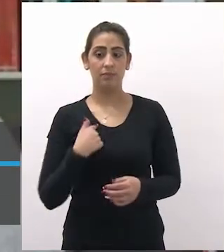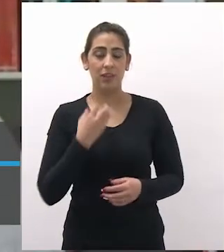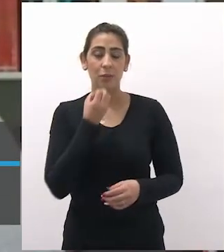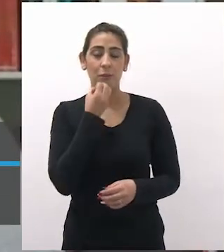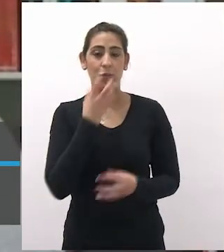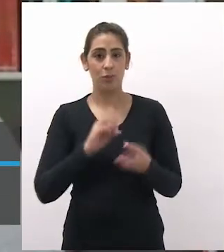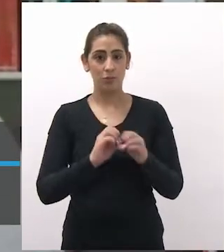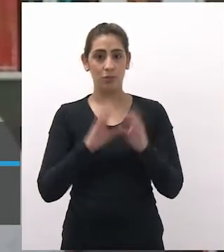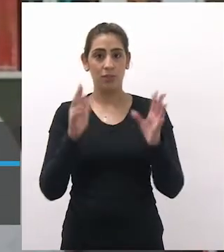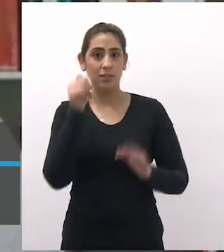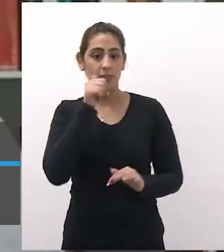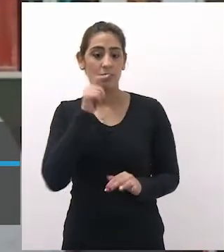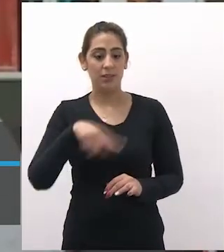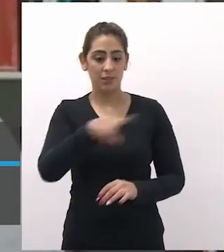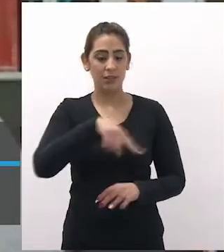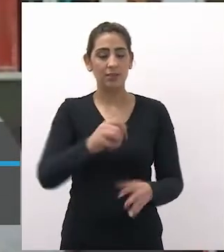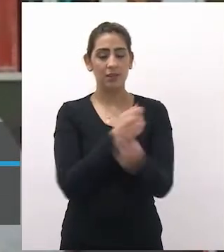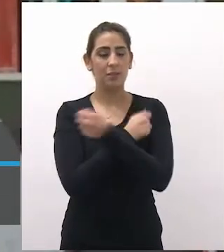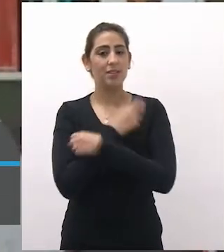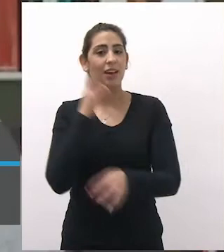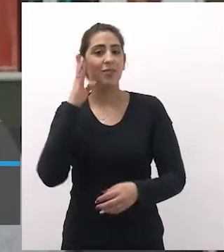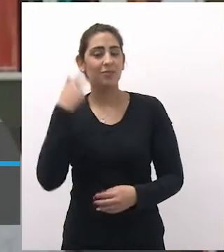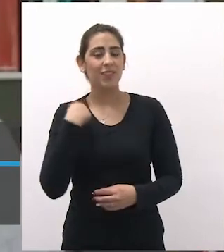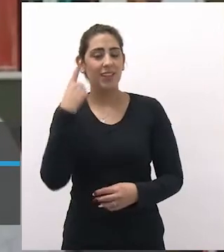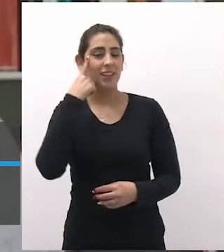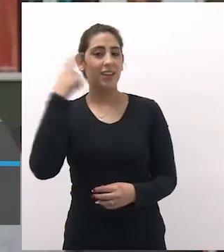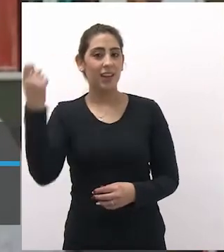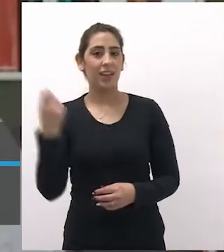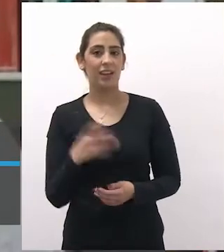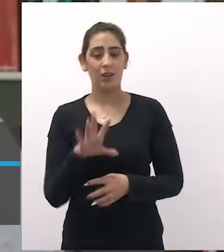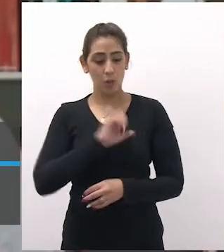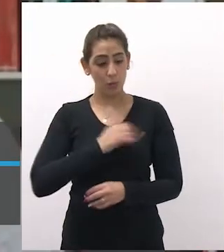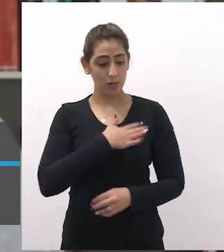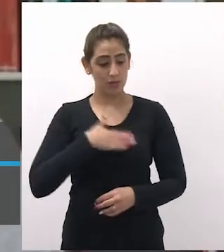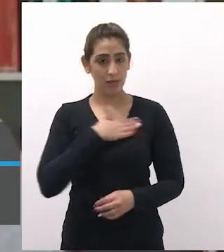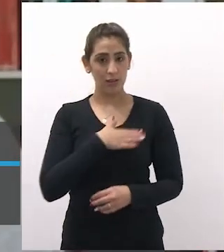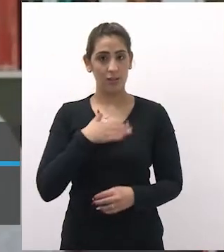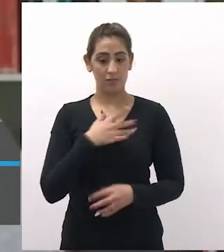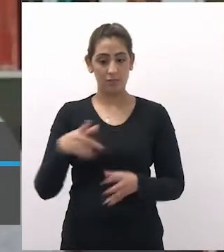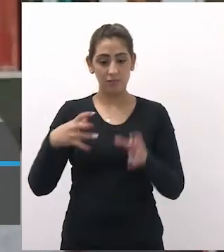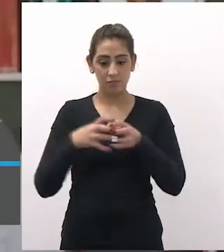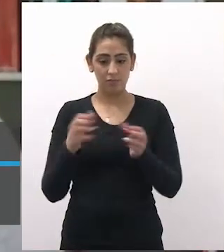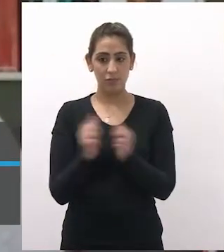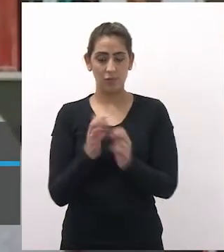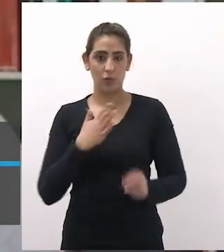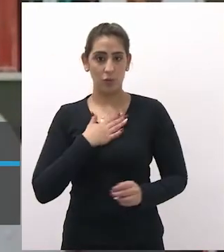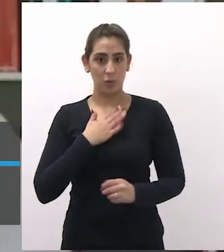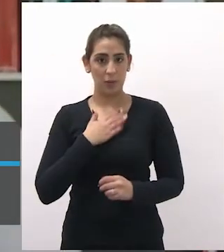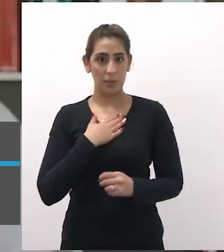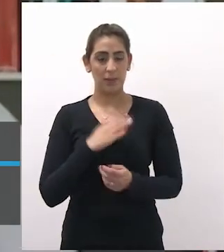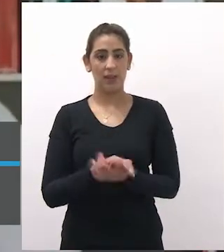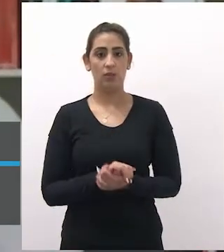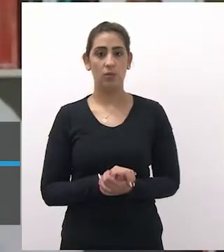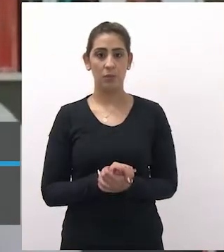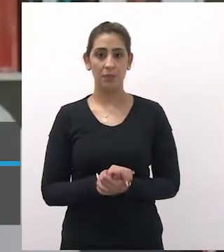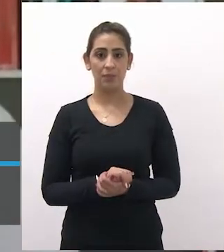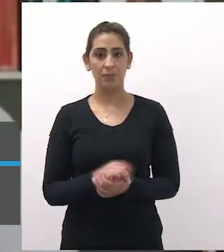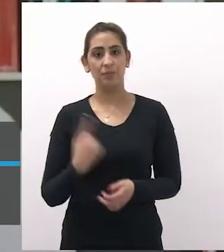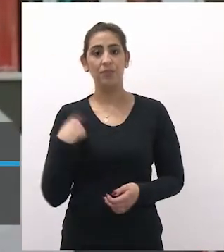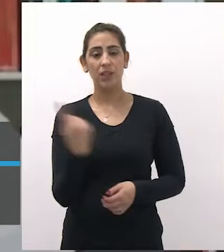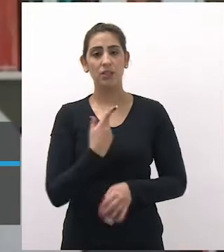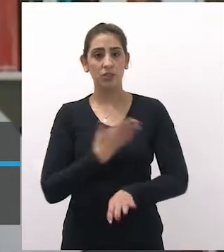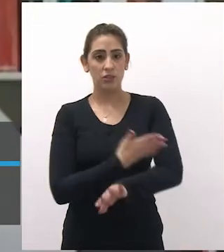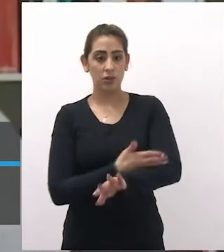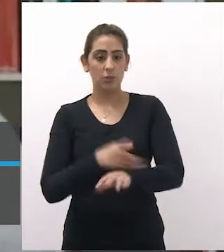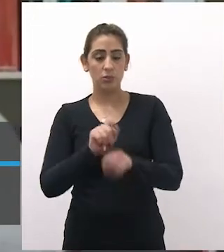as meninas abraçaram a ideia lindamente, Sandra, que coordena comigo, Sandra Ribeiro, Luciana Conde, Deise Souza, e a gente começou